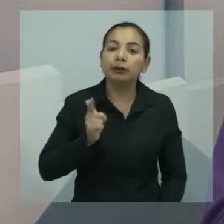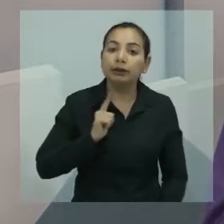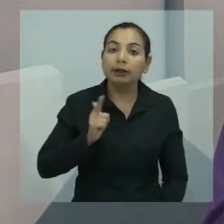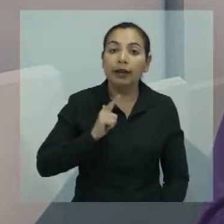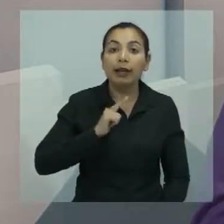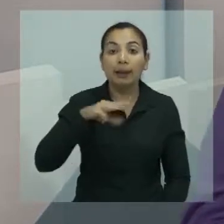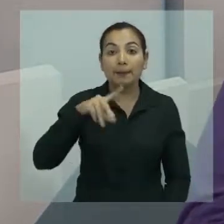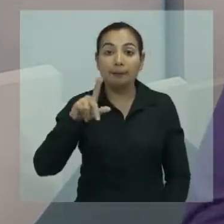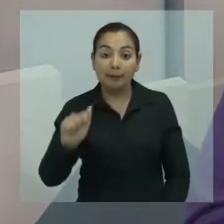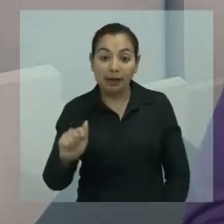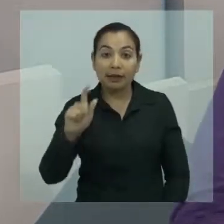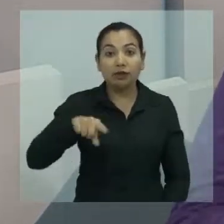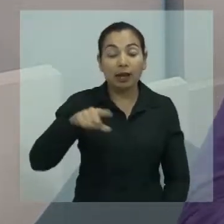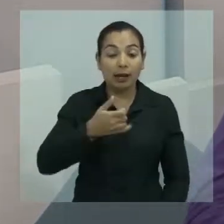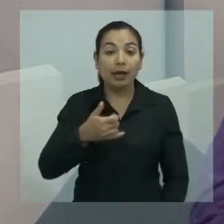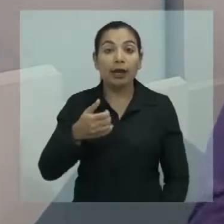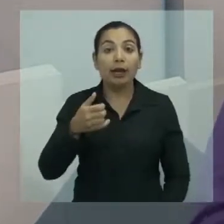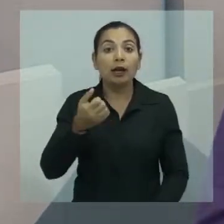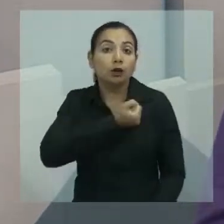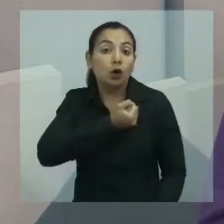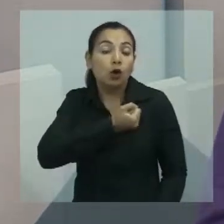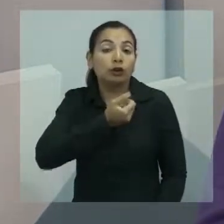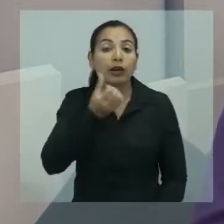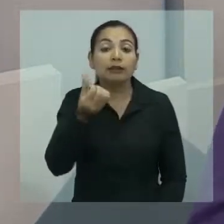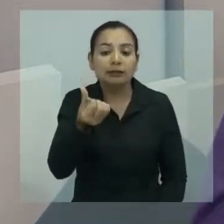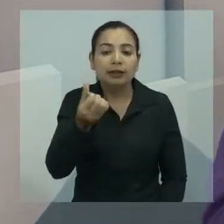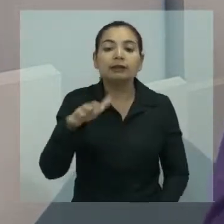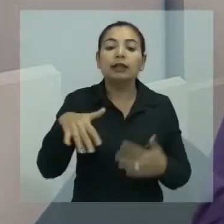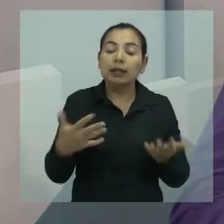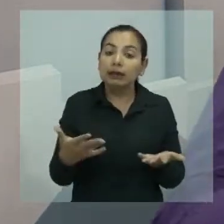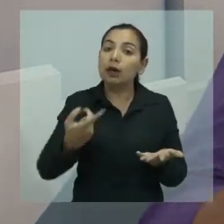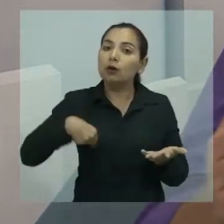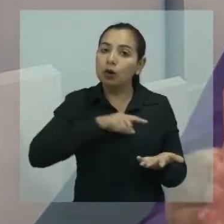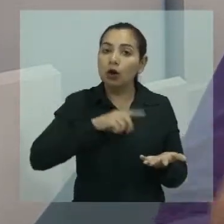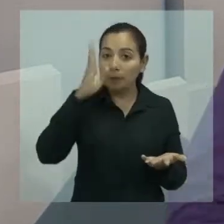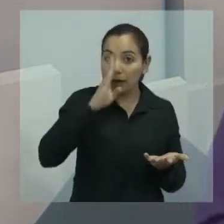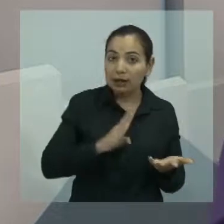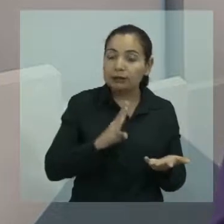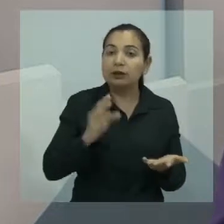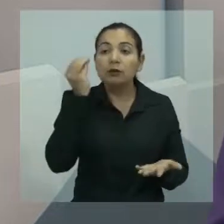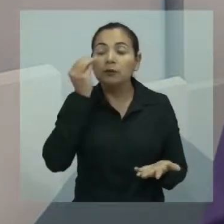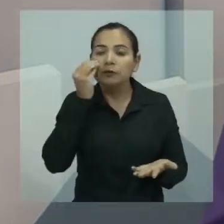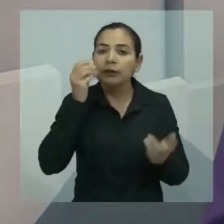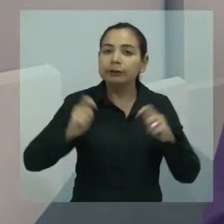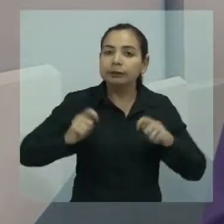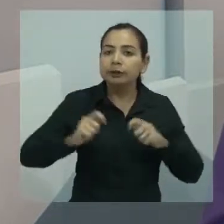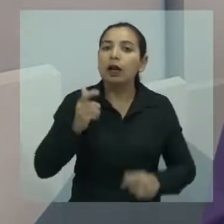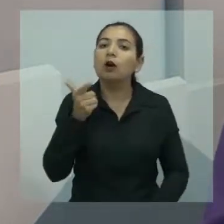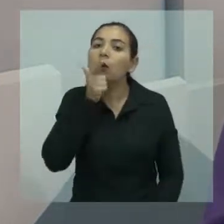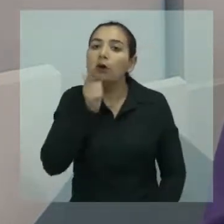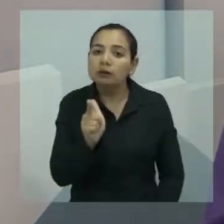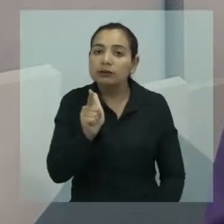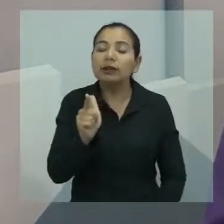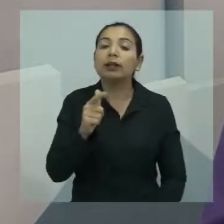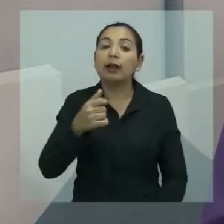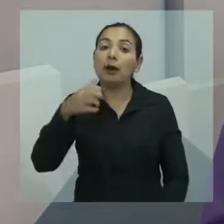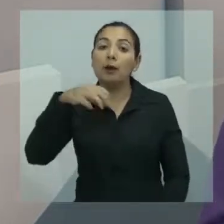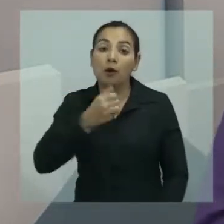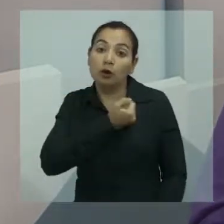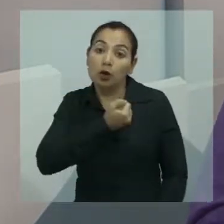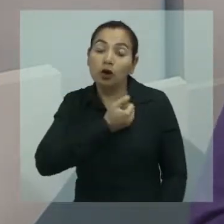6, Como eu disse, ele é baseado na OCDE, nos países da OCDE, e lá a média desses países é nota 6 e o Brasil projetou